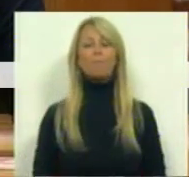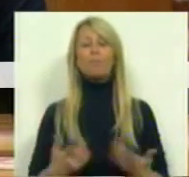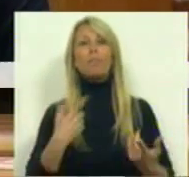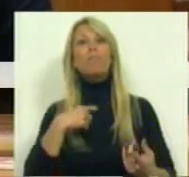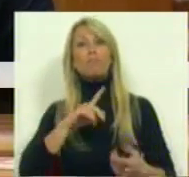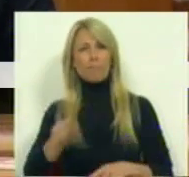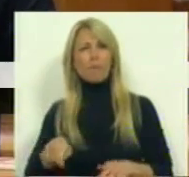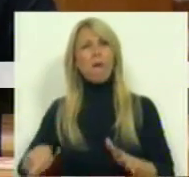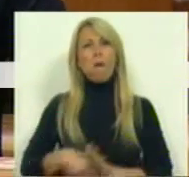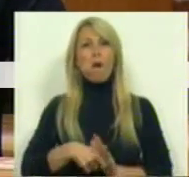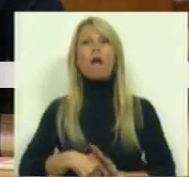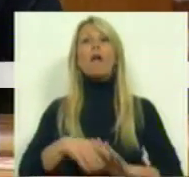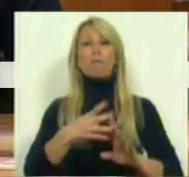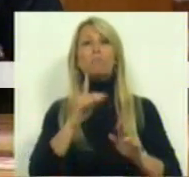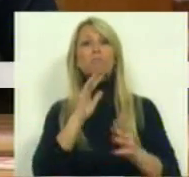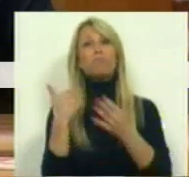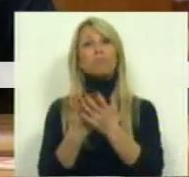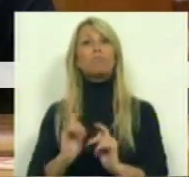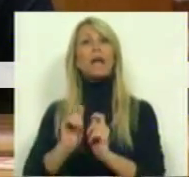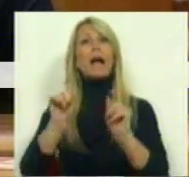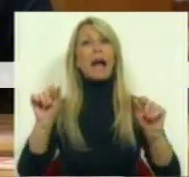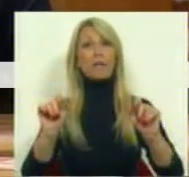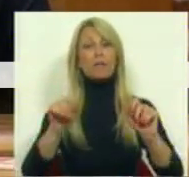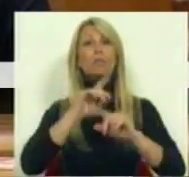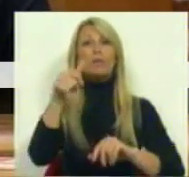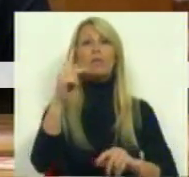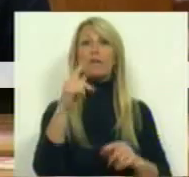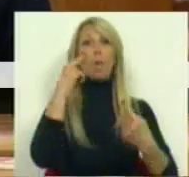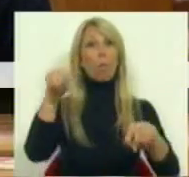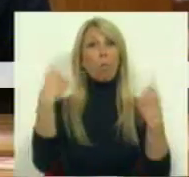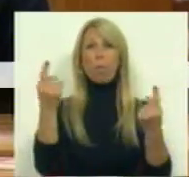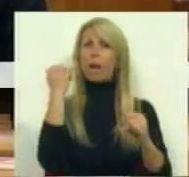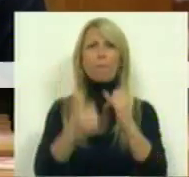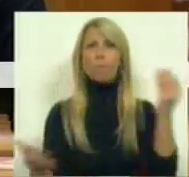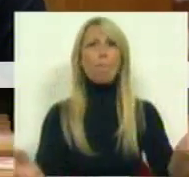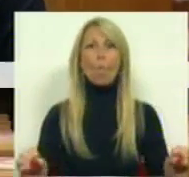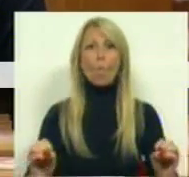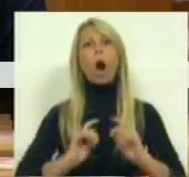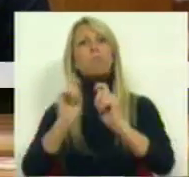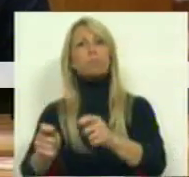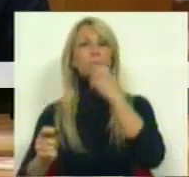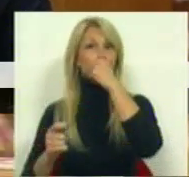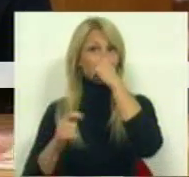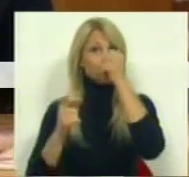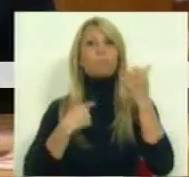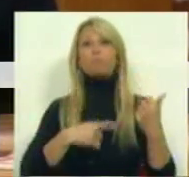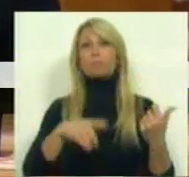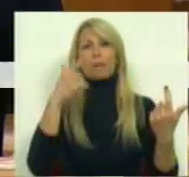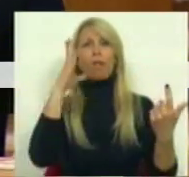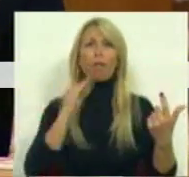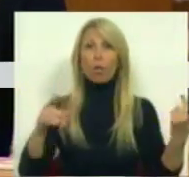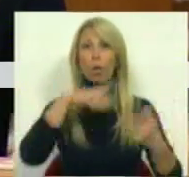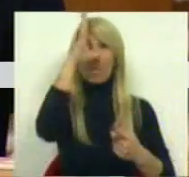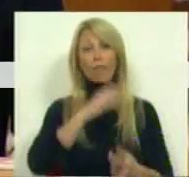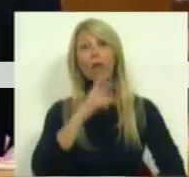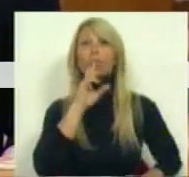uma concessão que entregava à rádio e à televisão pública sem qualquer risco, um escândalo que o Governo respondeu, é certo, com alguma